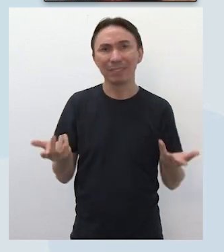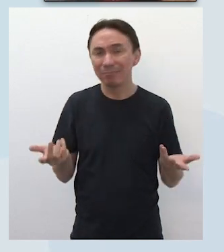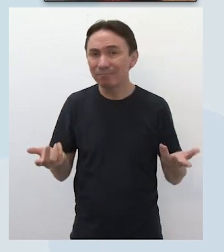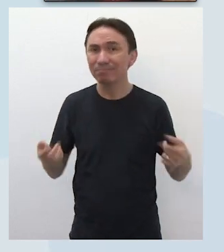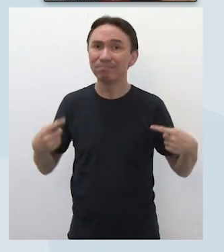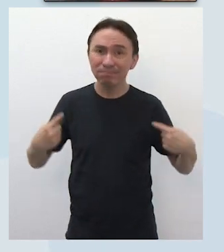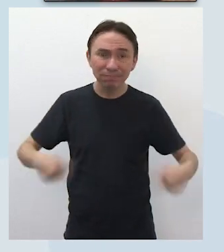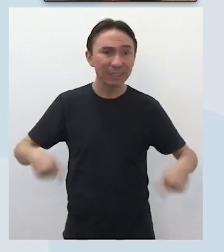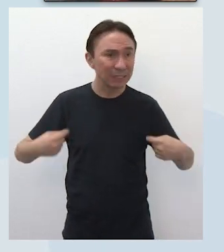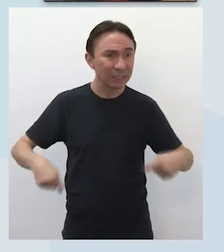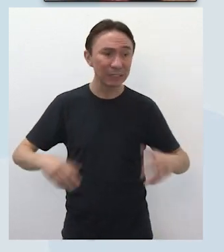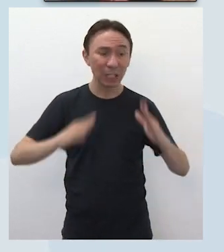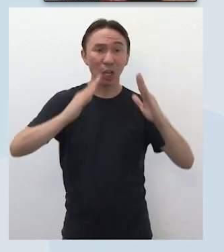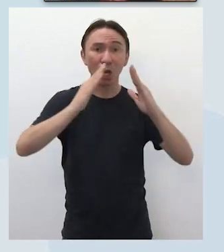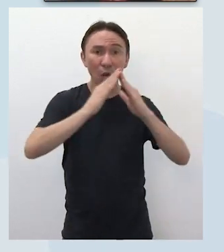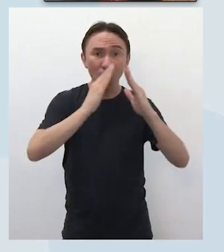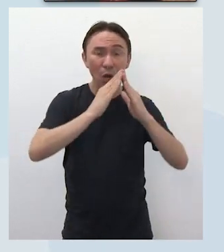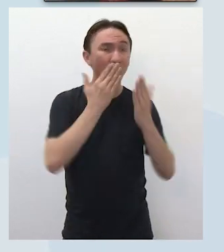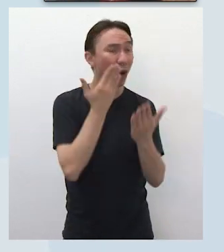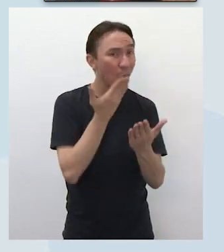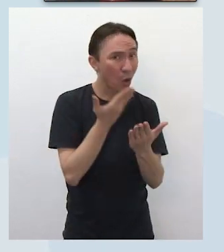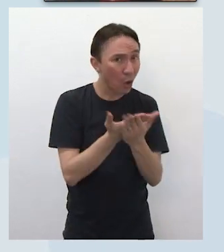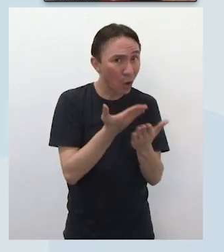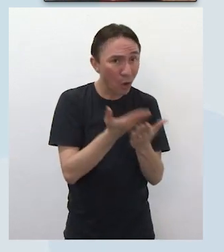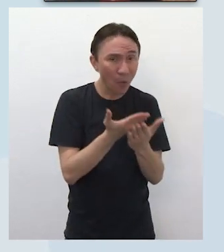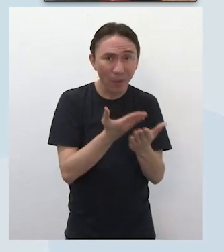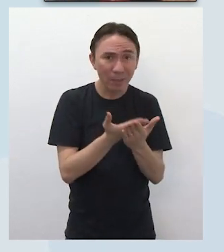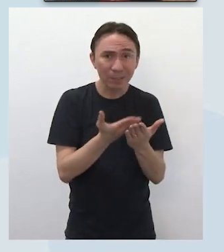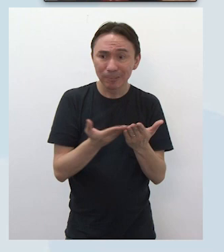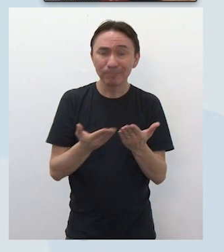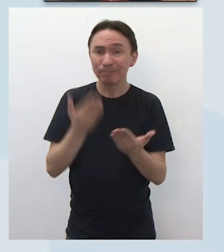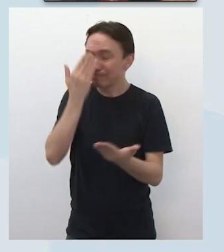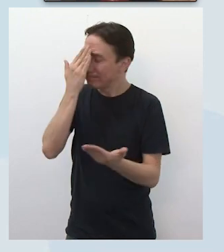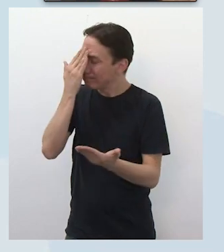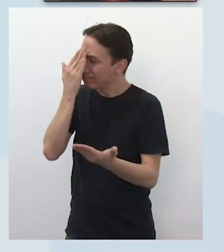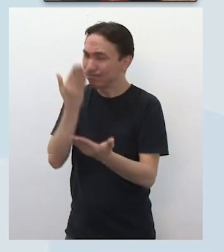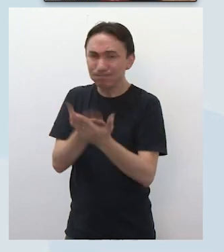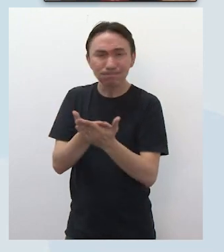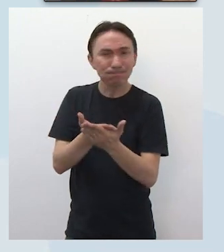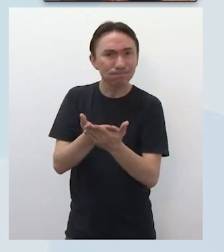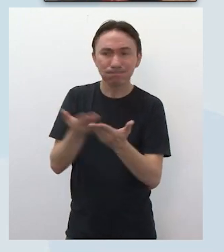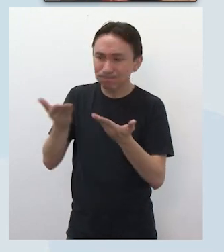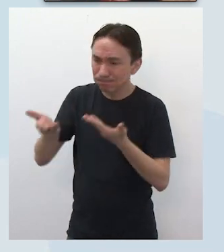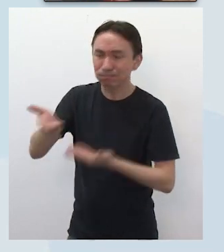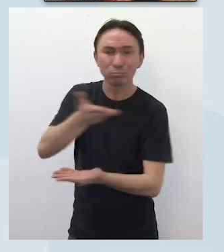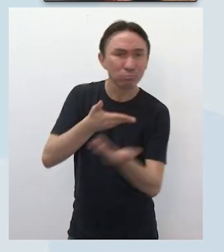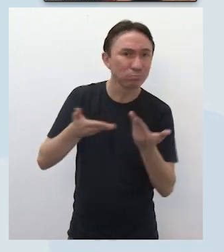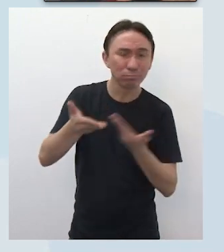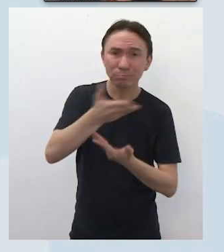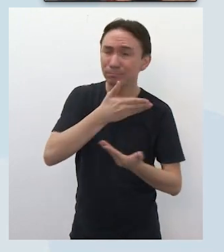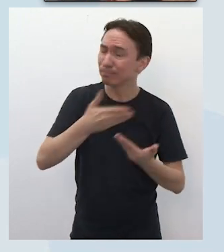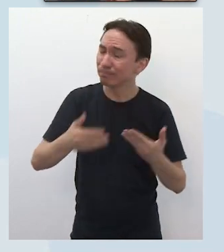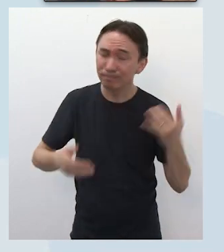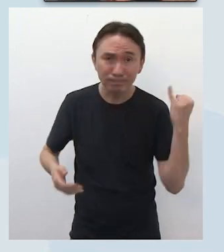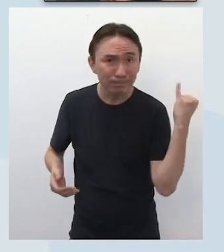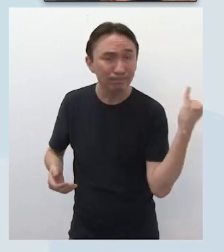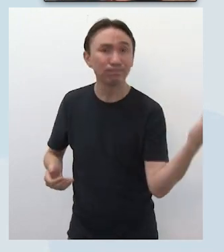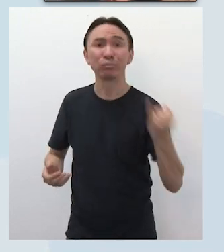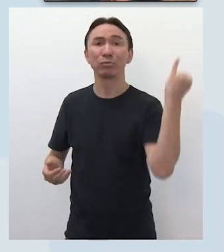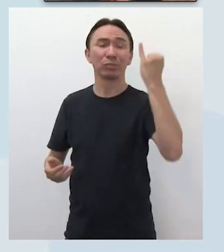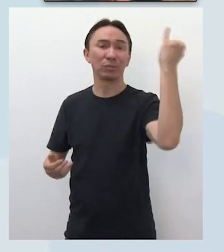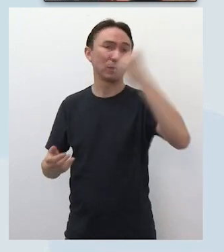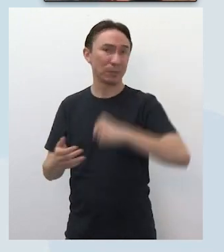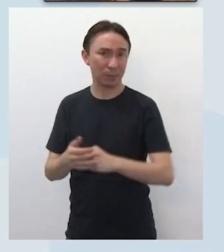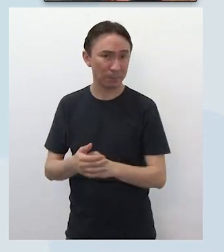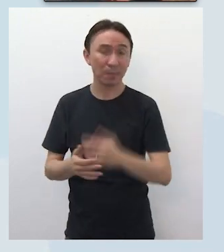na escola é algo excepcional. Excepcional. E a confiança que cada ser humano tem